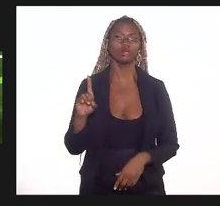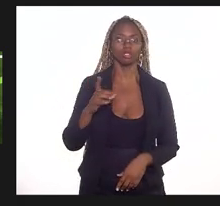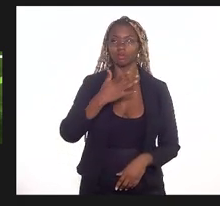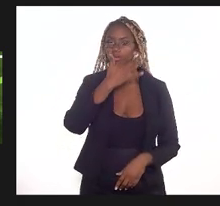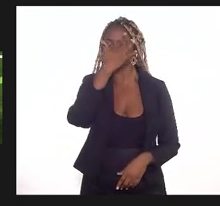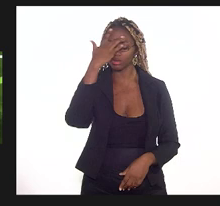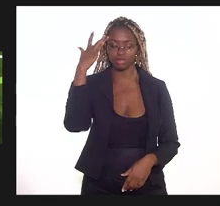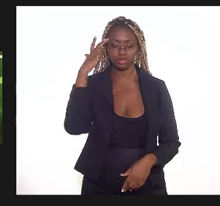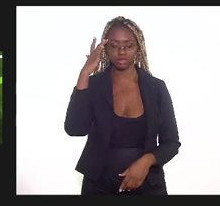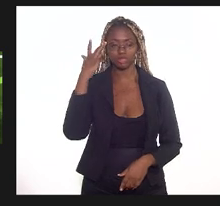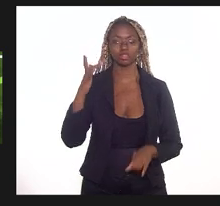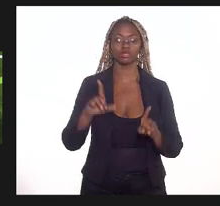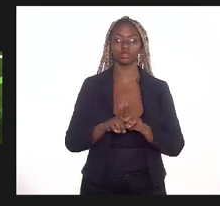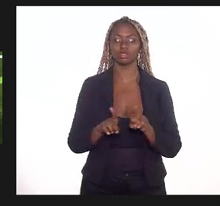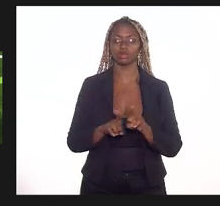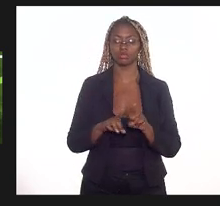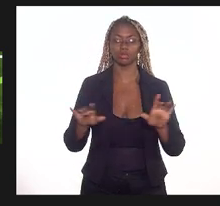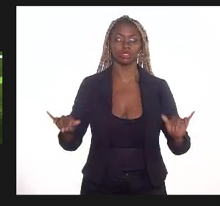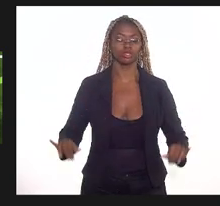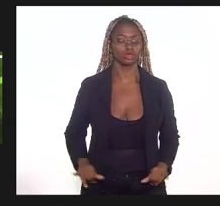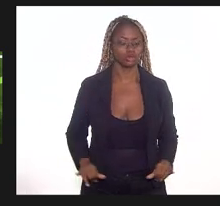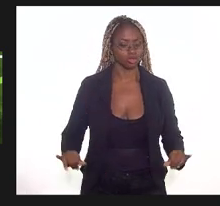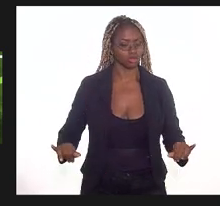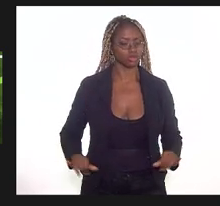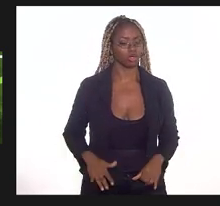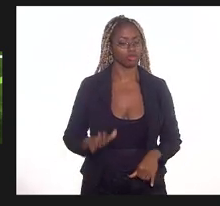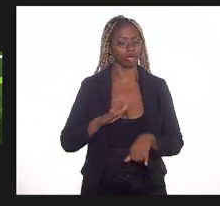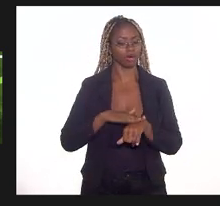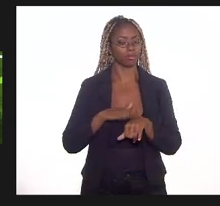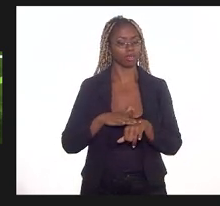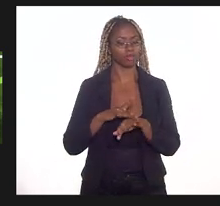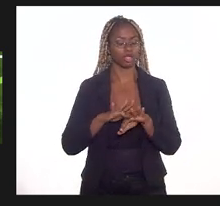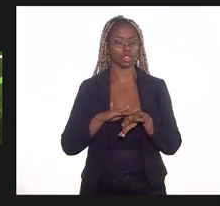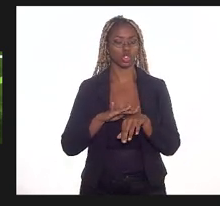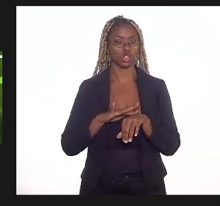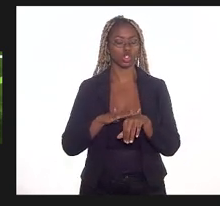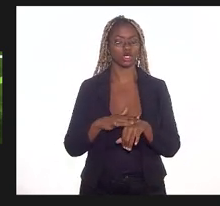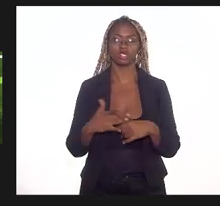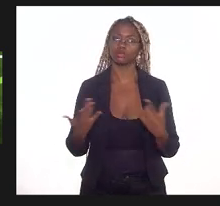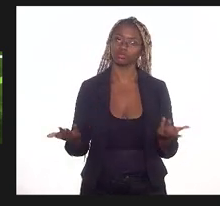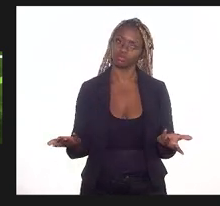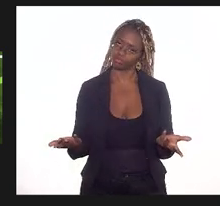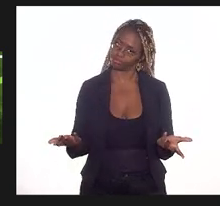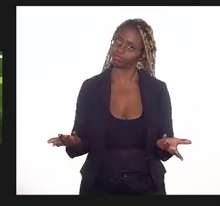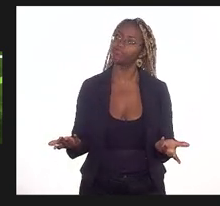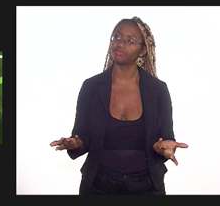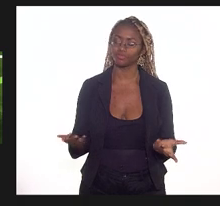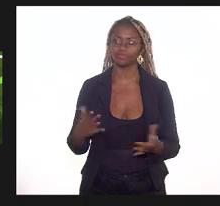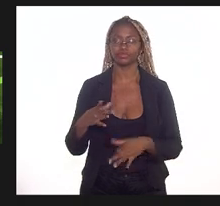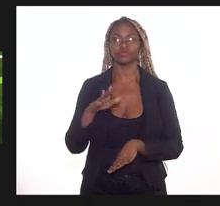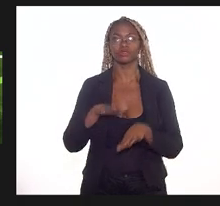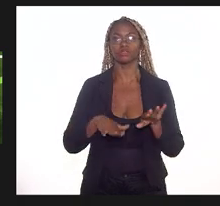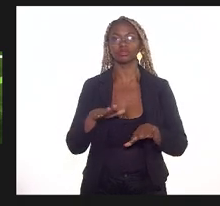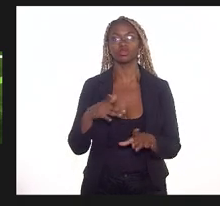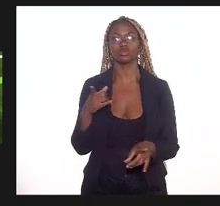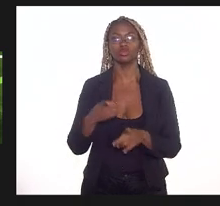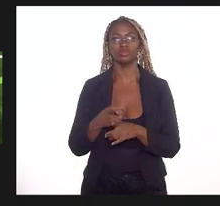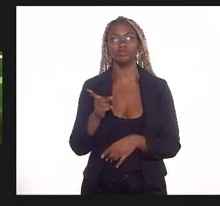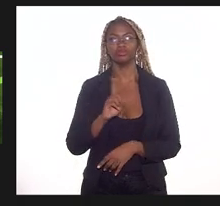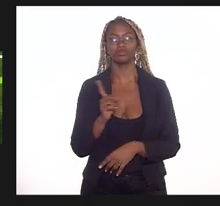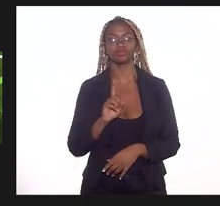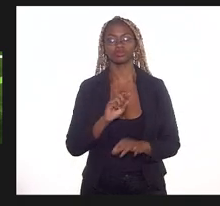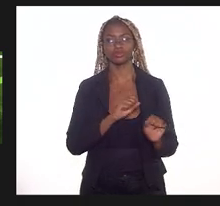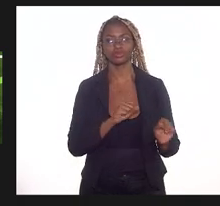pessoas que, inclusive, sofrem com as próprias doenças raras e não encontram, muitas vezes, no poder público,